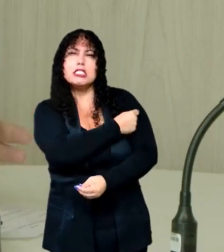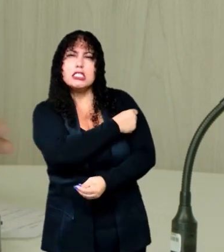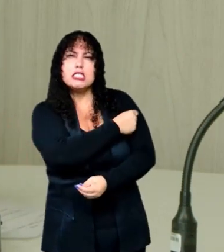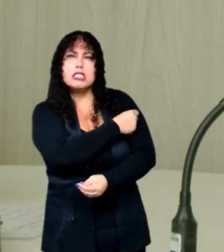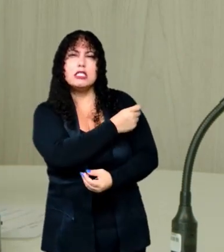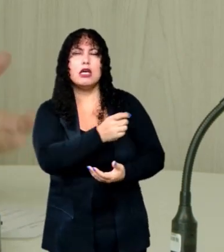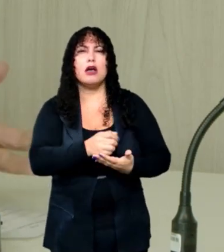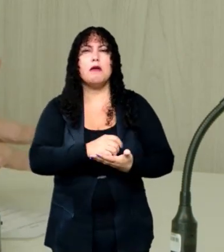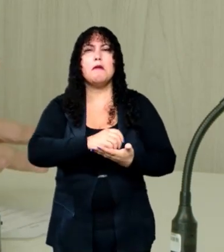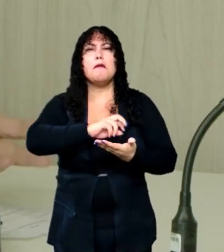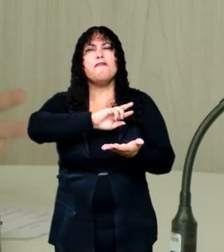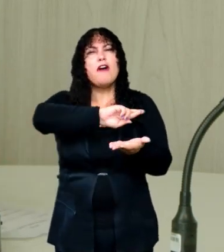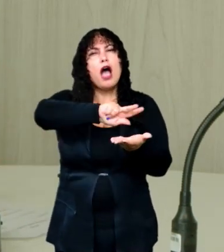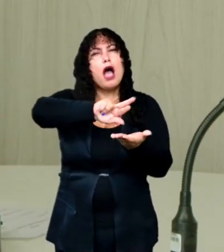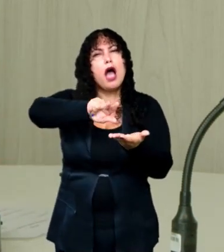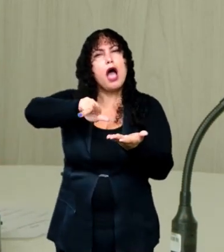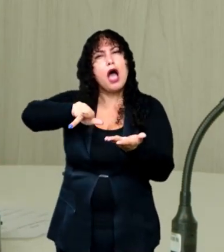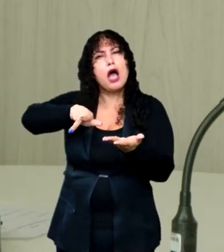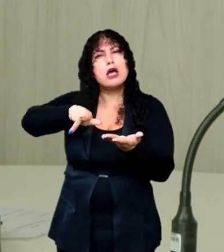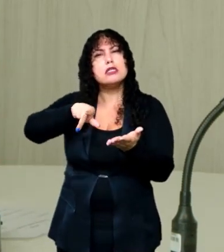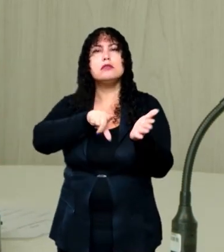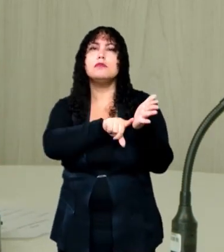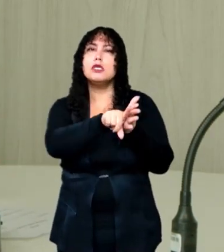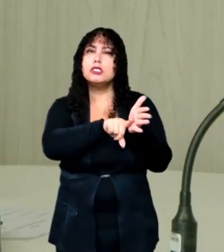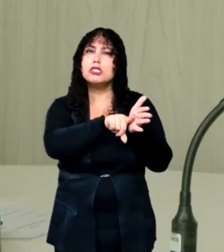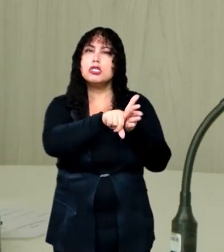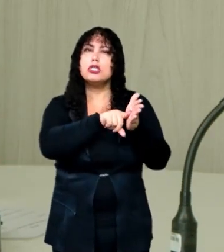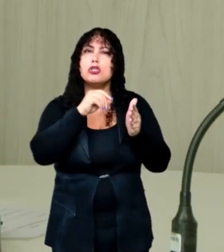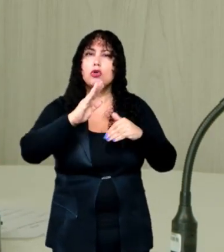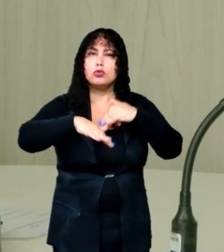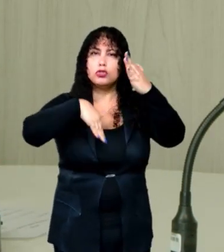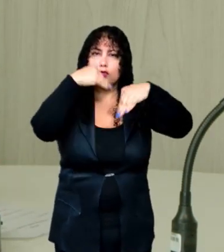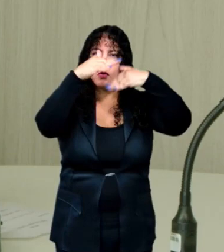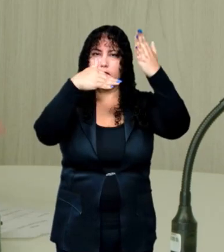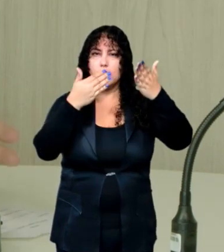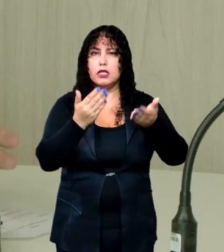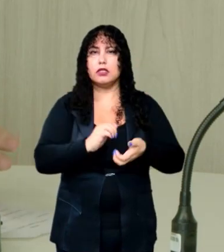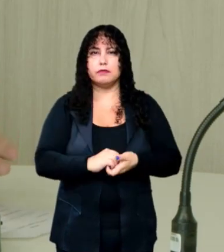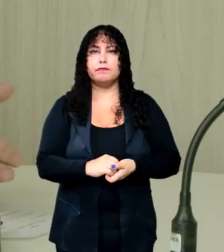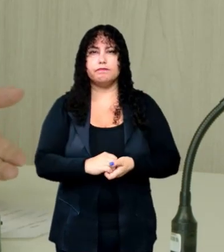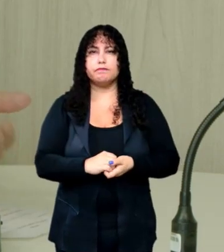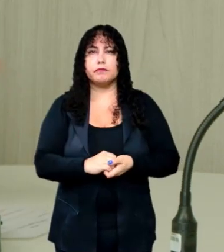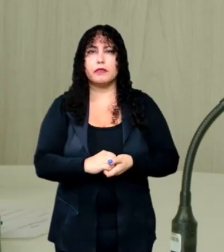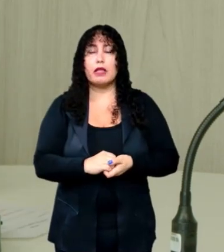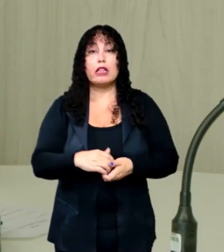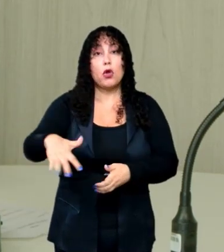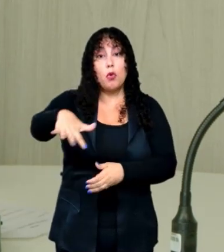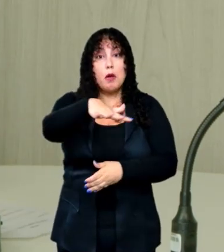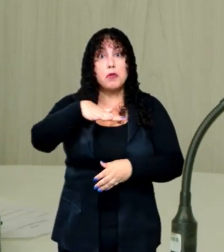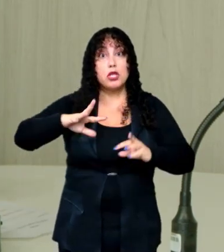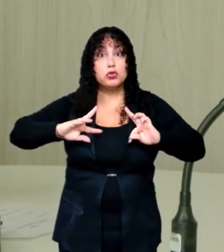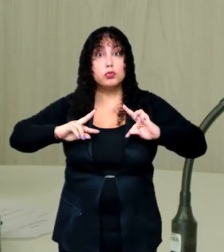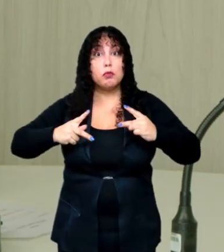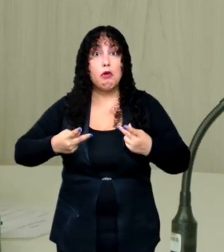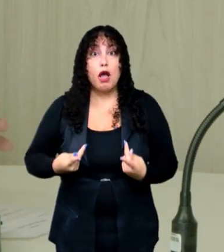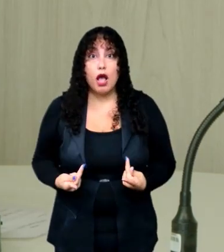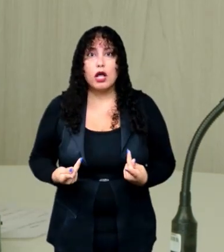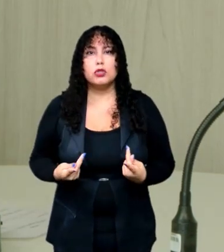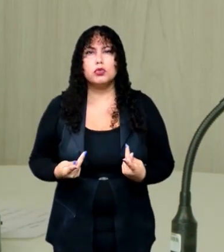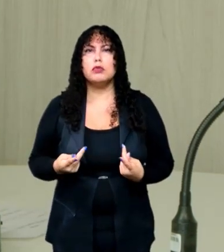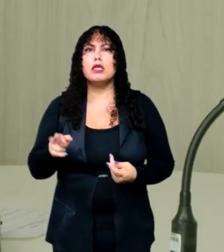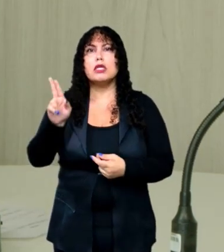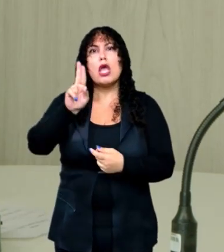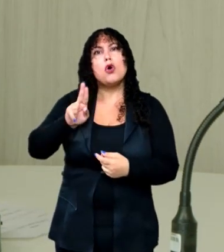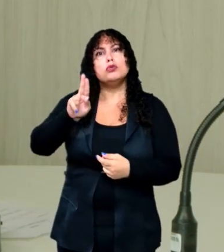vacinas, uma série de pesquisas que são desenvolvidas, que aí tem até um ambiente humano, né? Mas que é